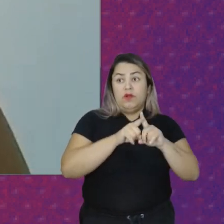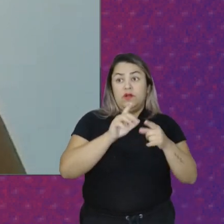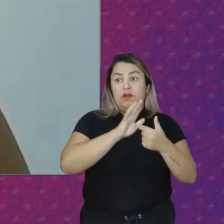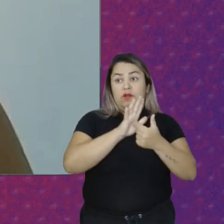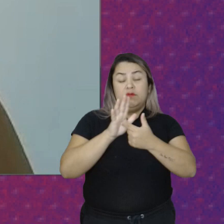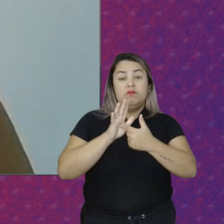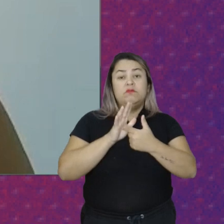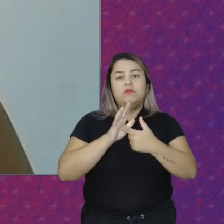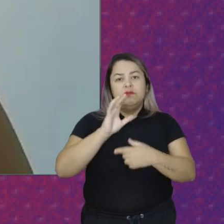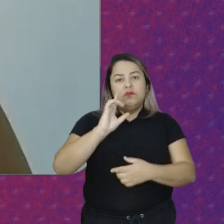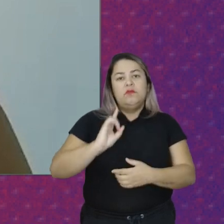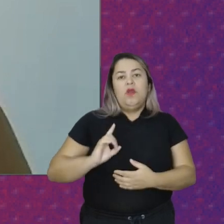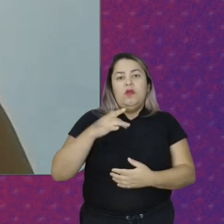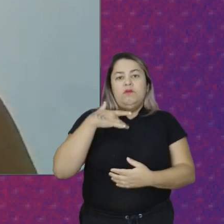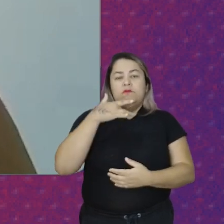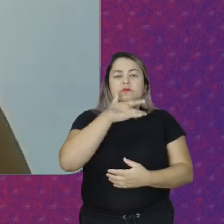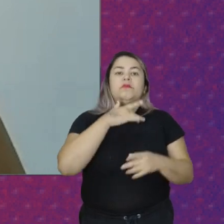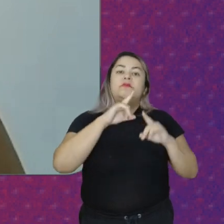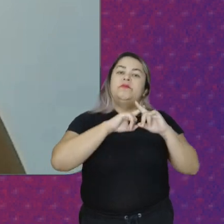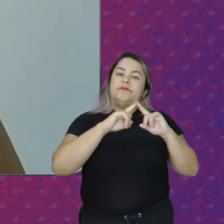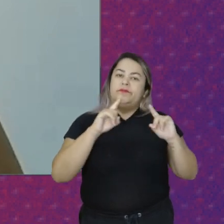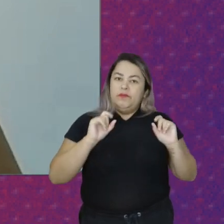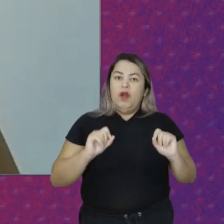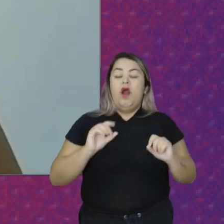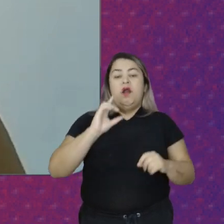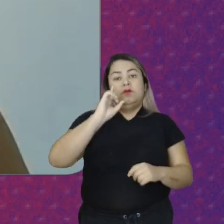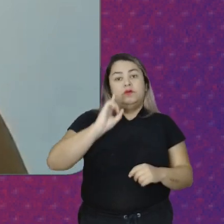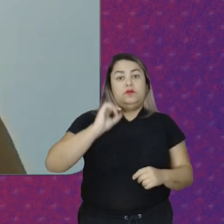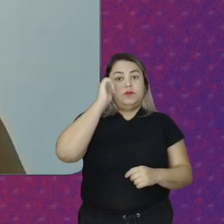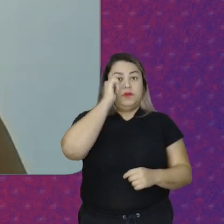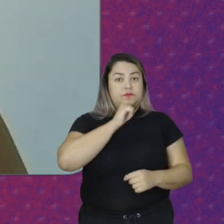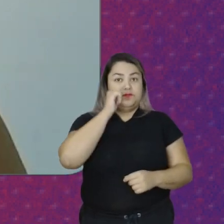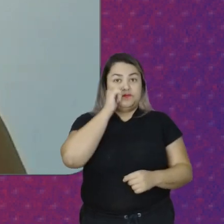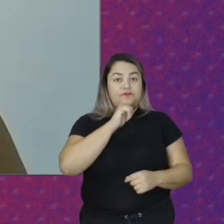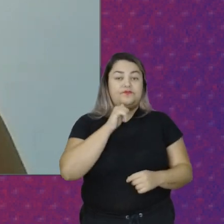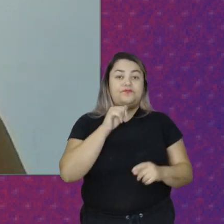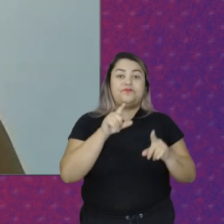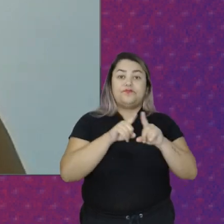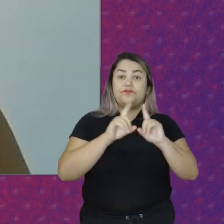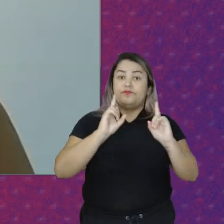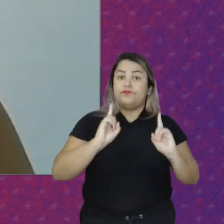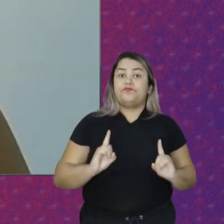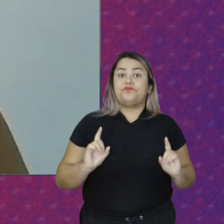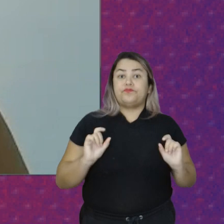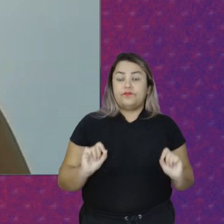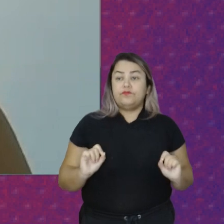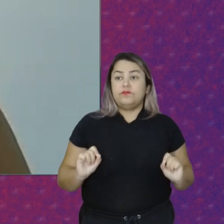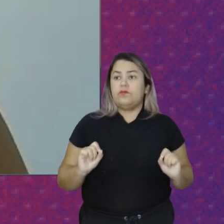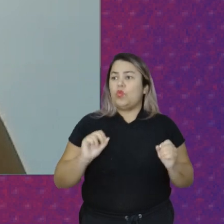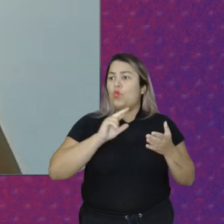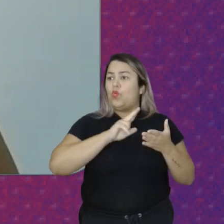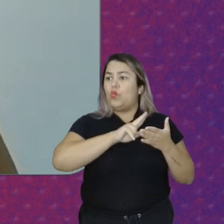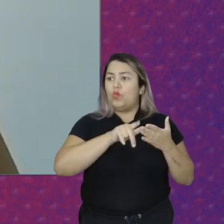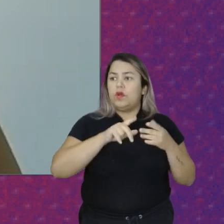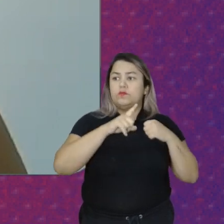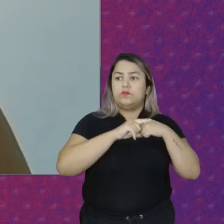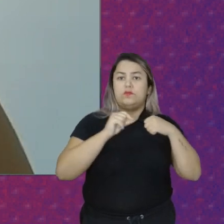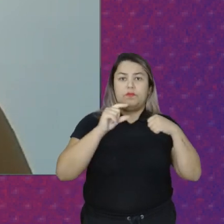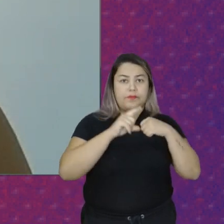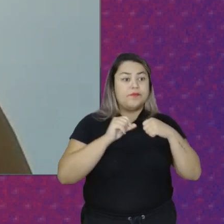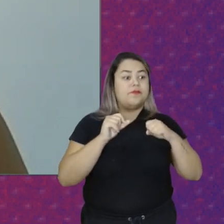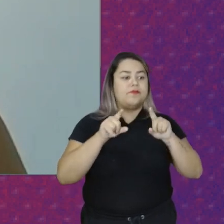direito à saúde. Mas o direito das mulheres com deficiência, ele atravessa vários artigos da